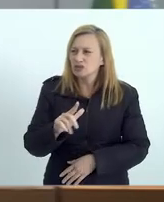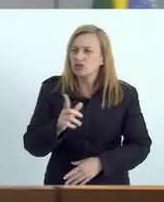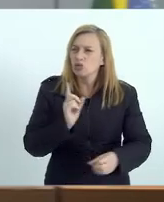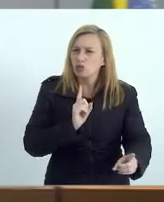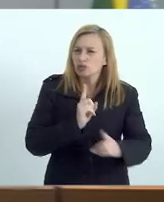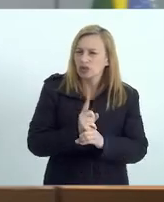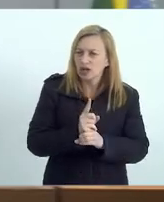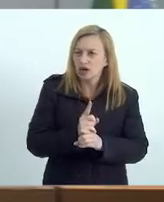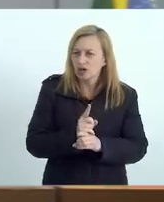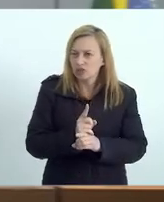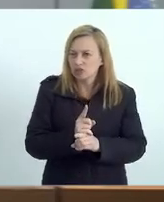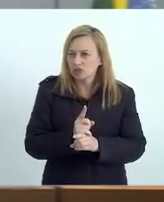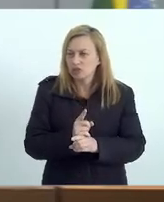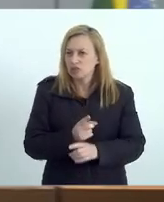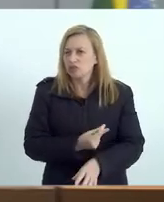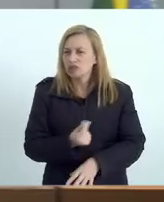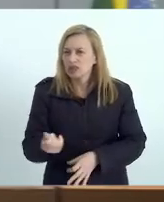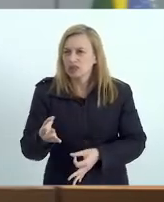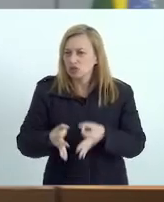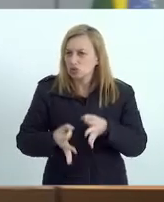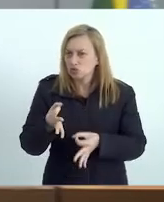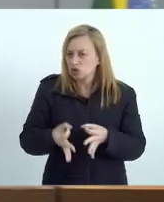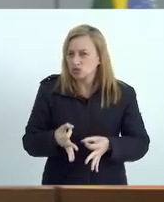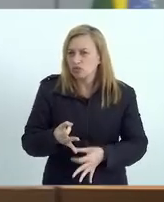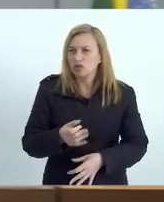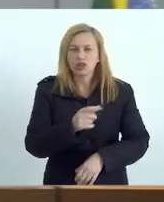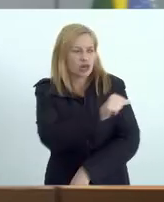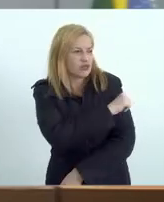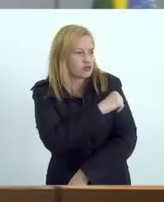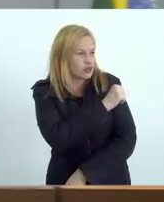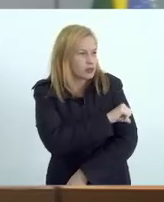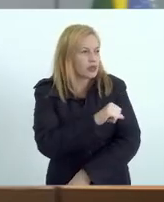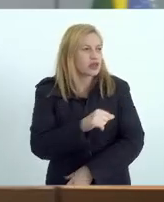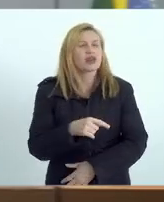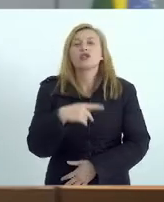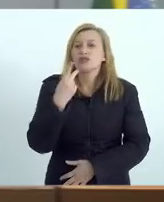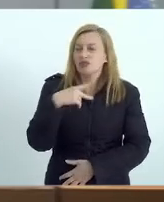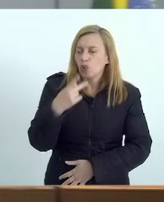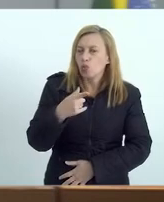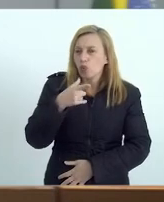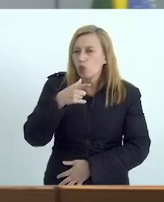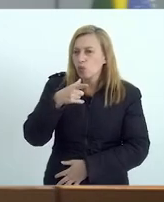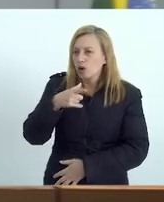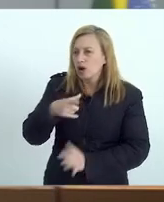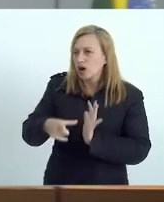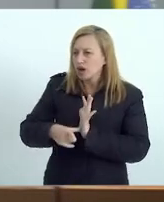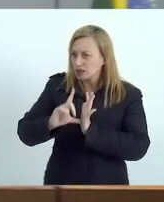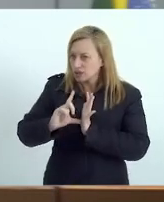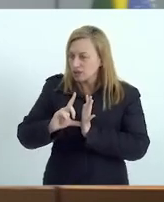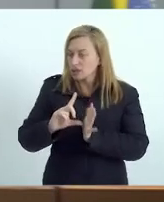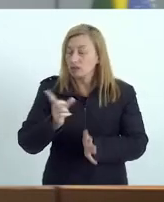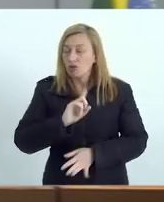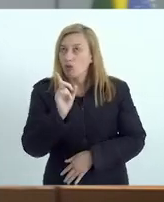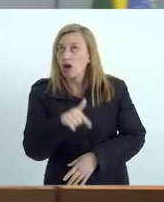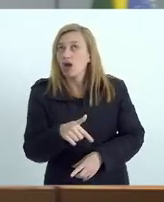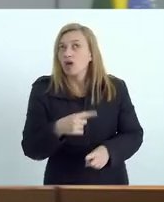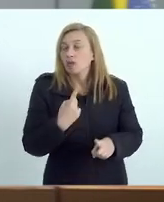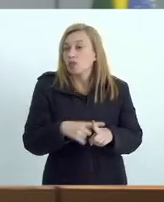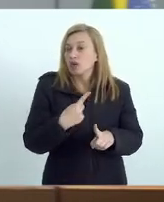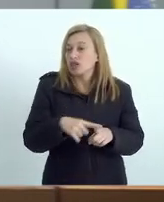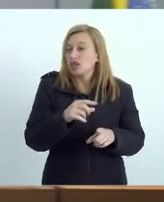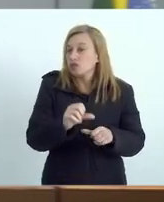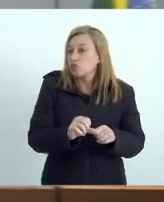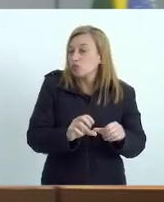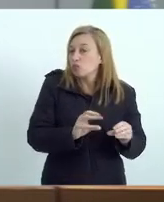achar uma saída jurídica foi o que a Enfermeira Regiane falou aqui anteriormente É não é porque houve